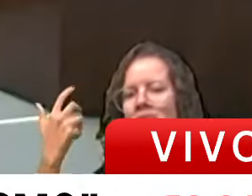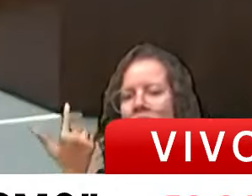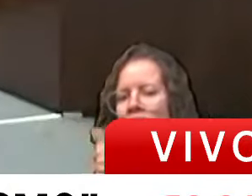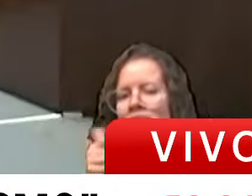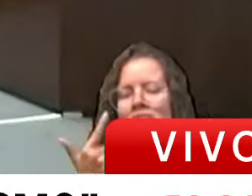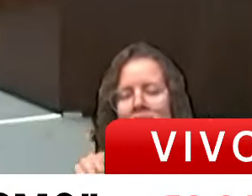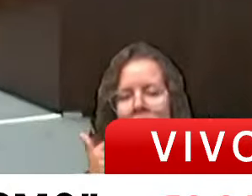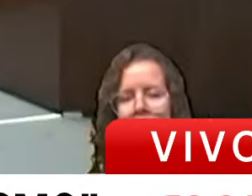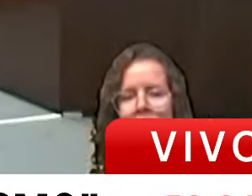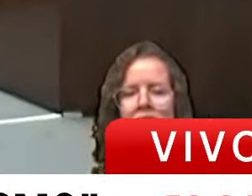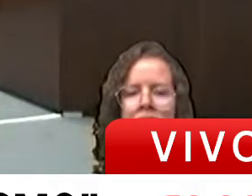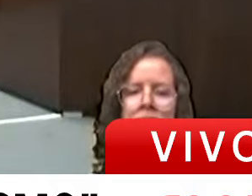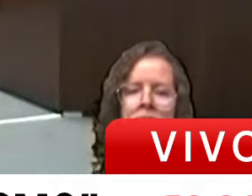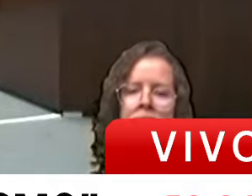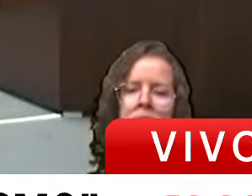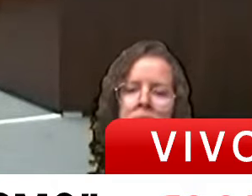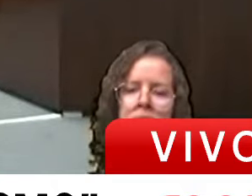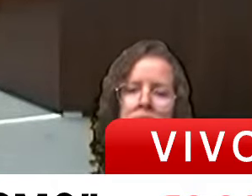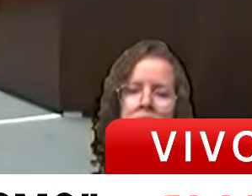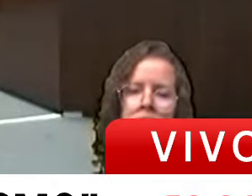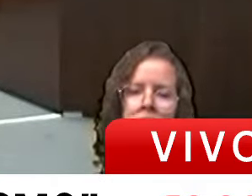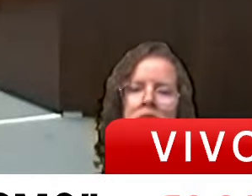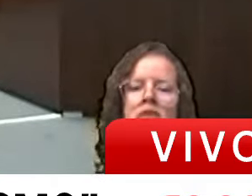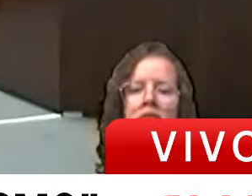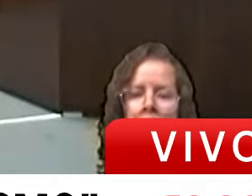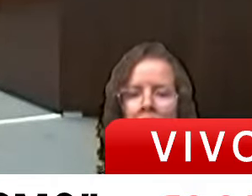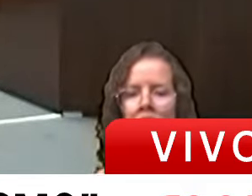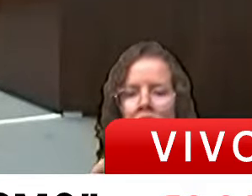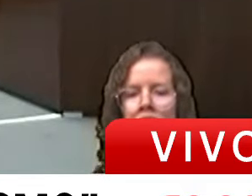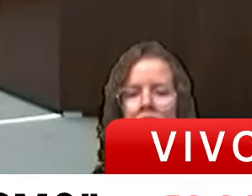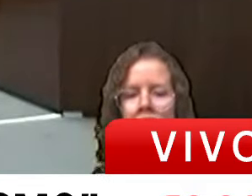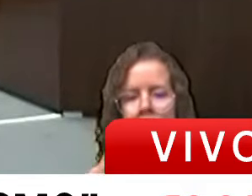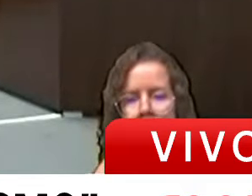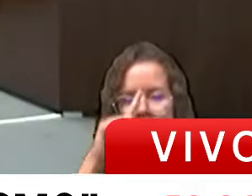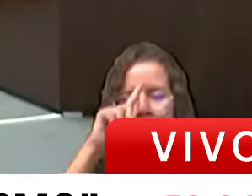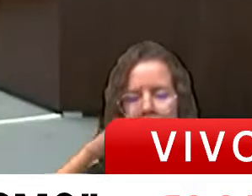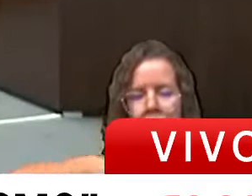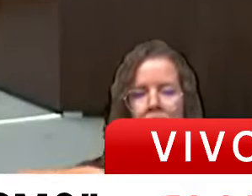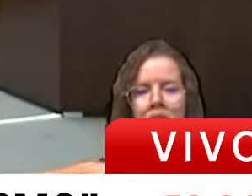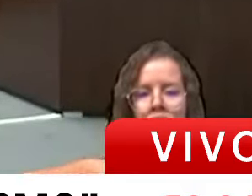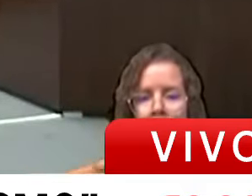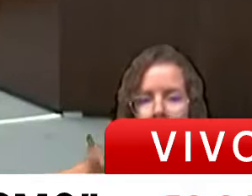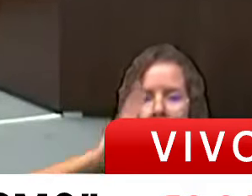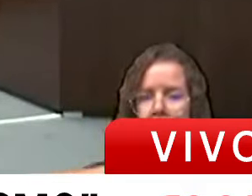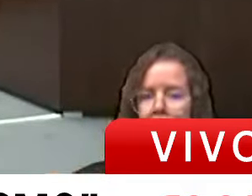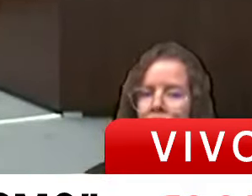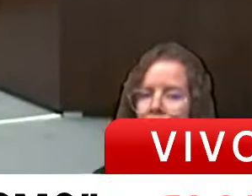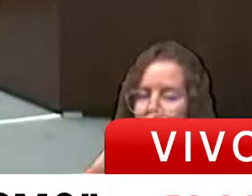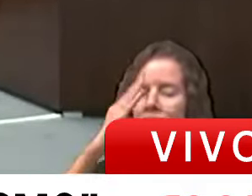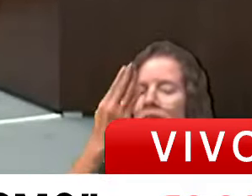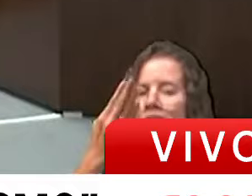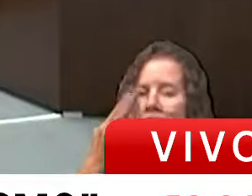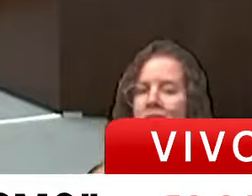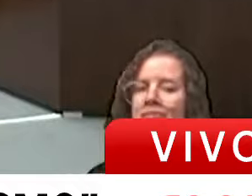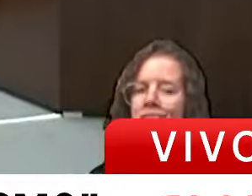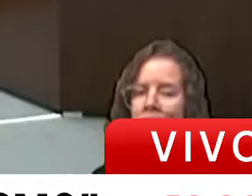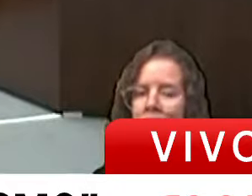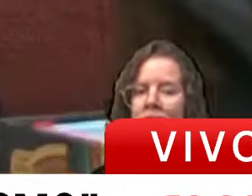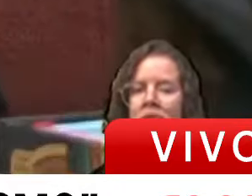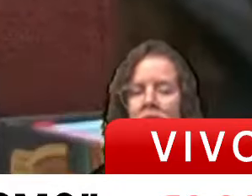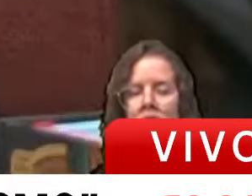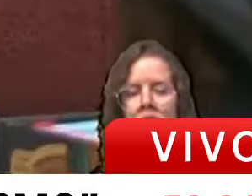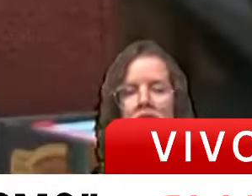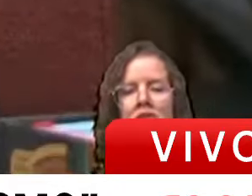que falsificou o mandado de prisão mandado de prisão eu mesmo assinando nem nem sav sandir que ele não ia